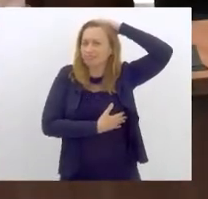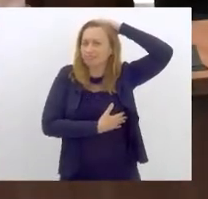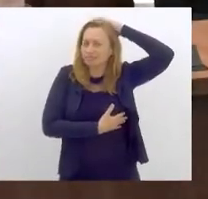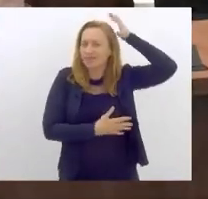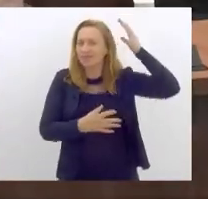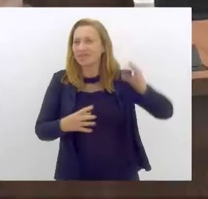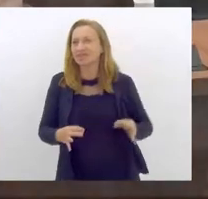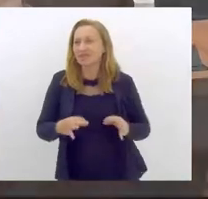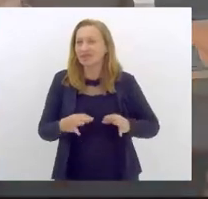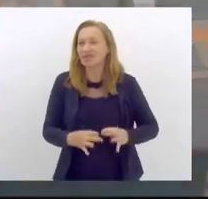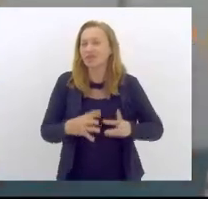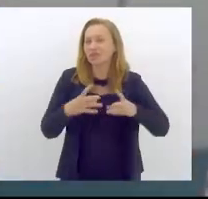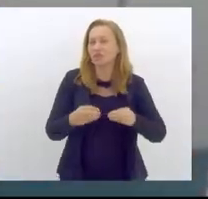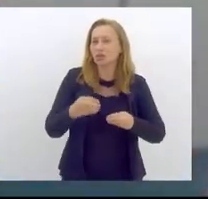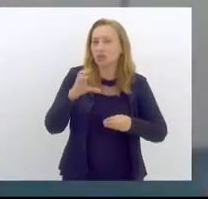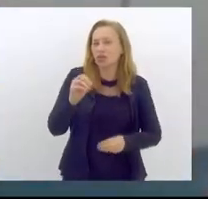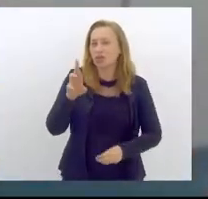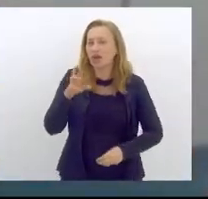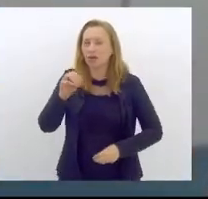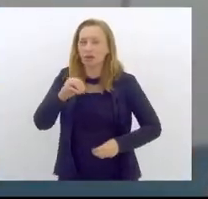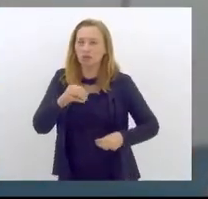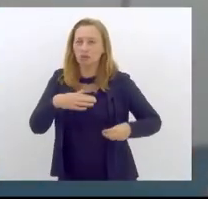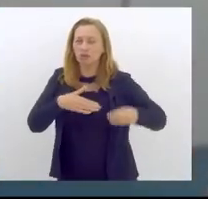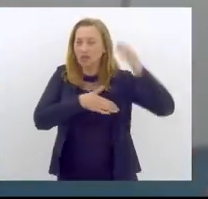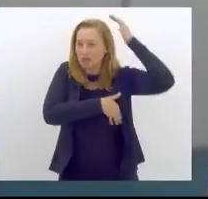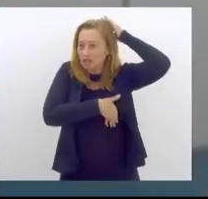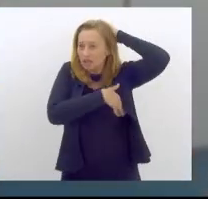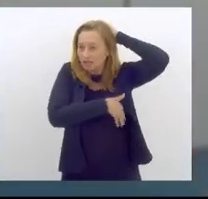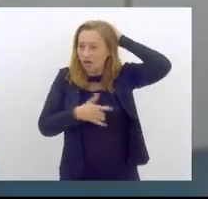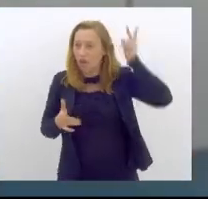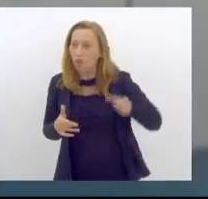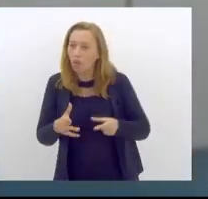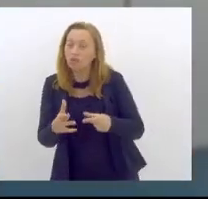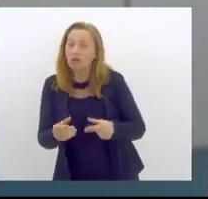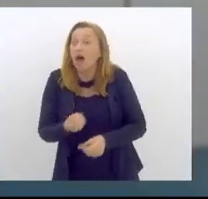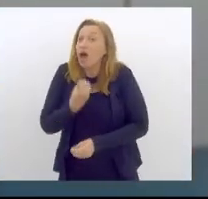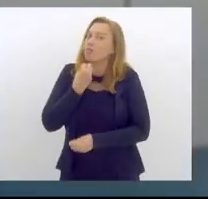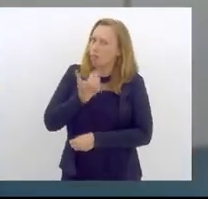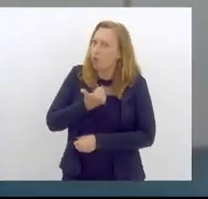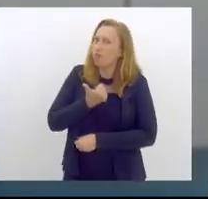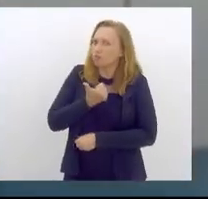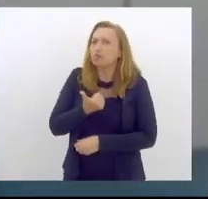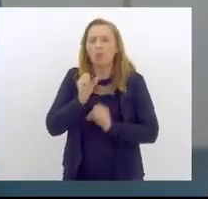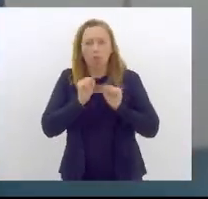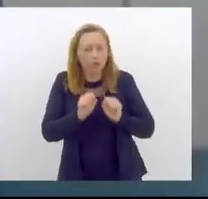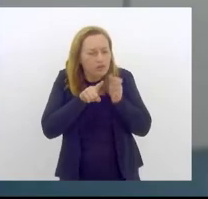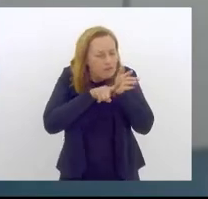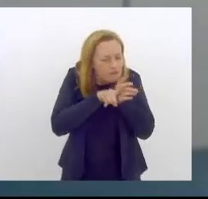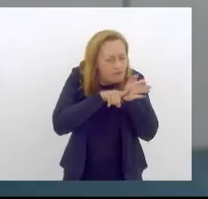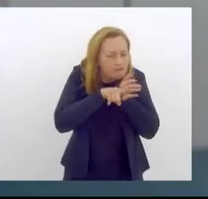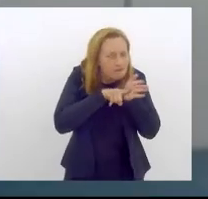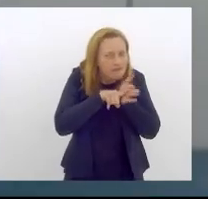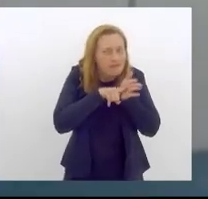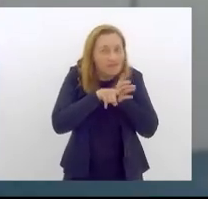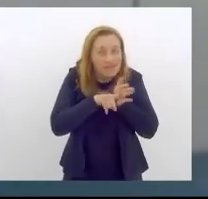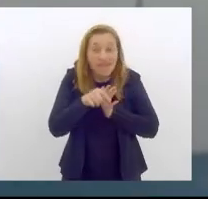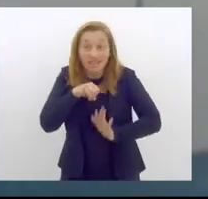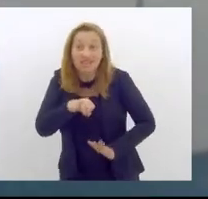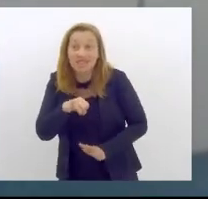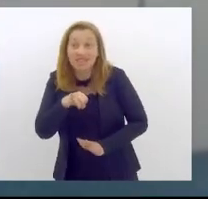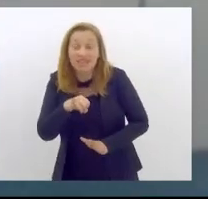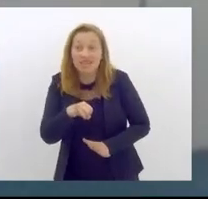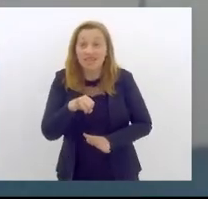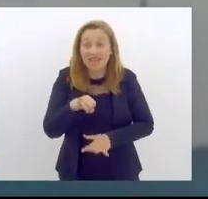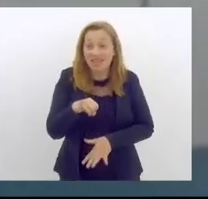em todo o caroço no seio é câncer mas é sempre bom poder investigar e se ainda